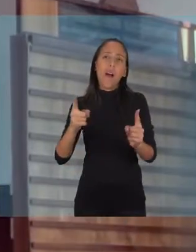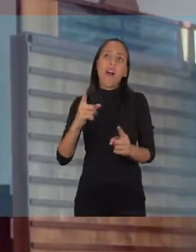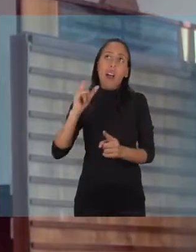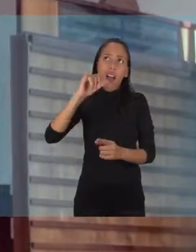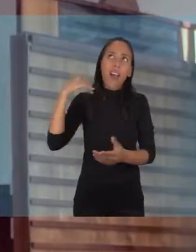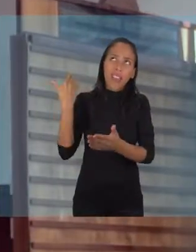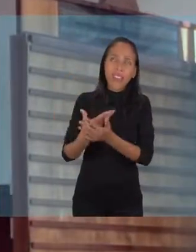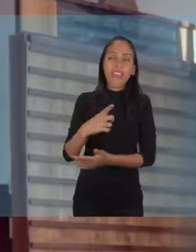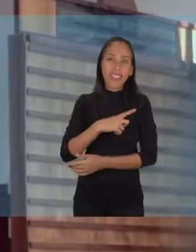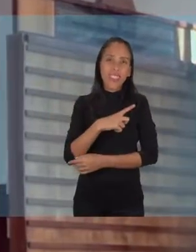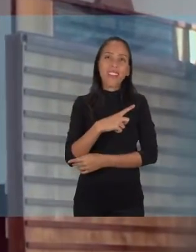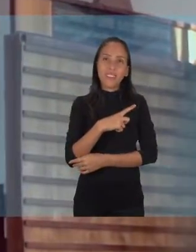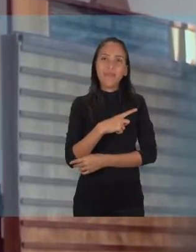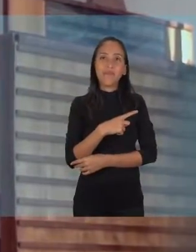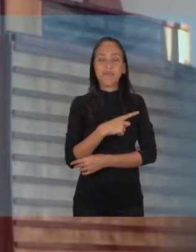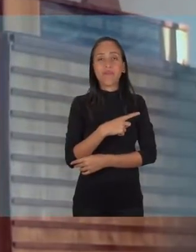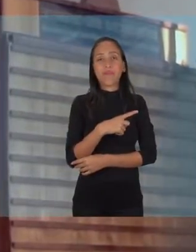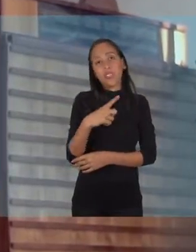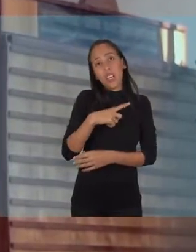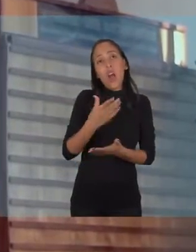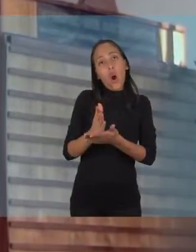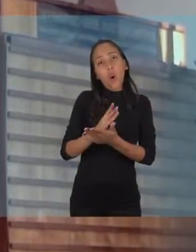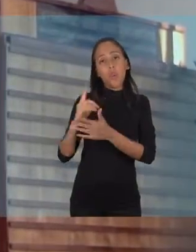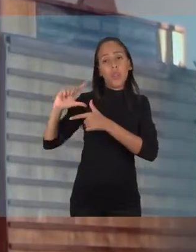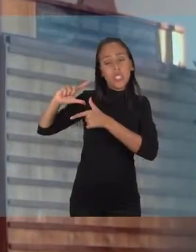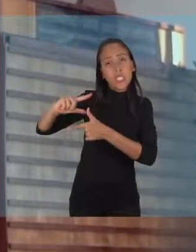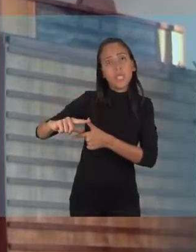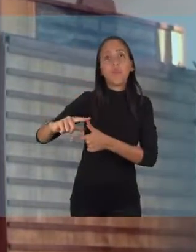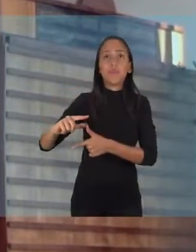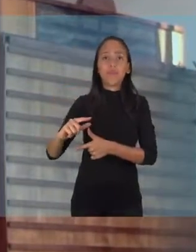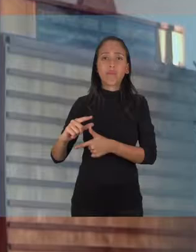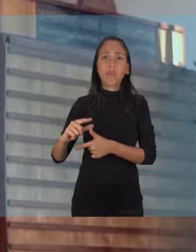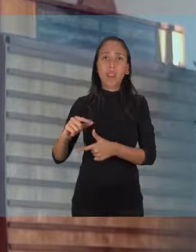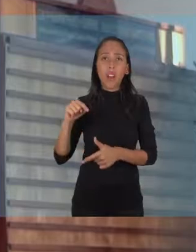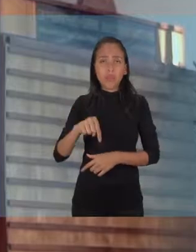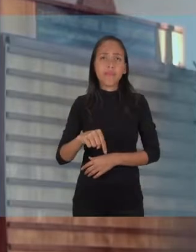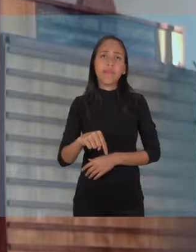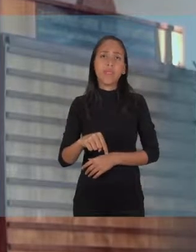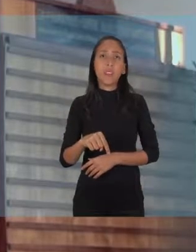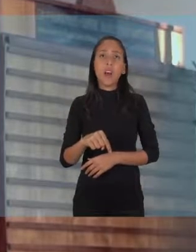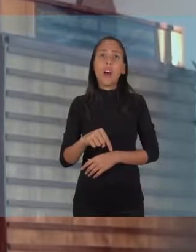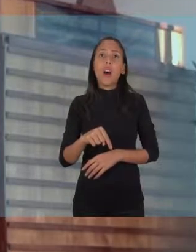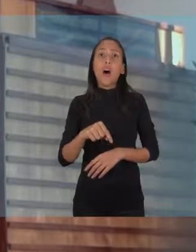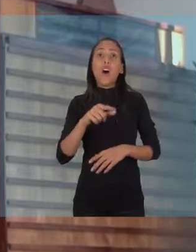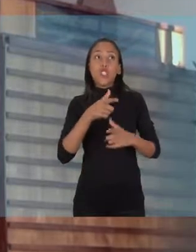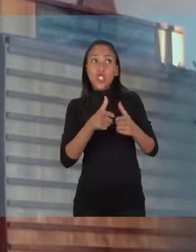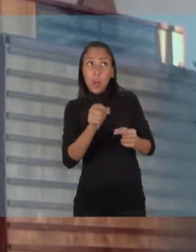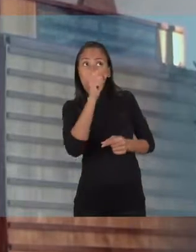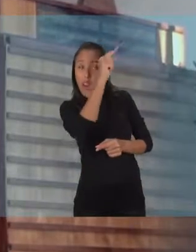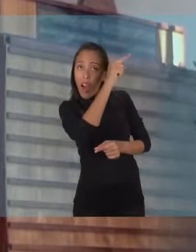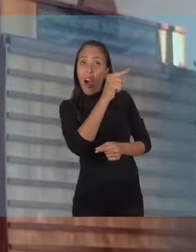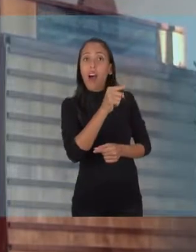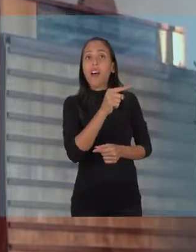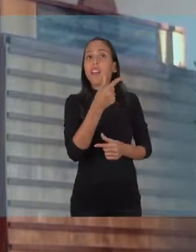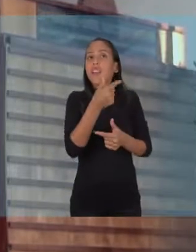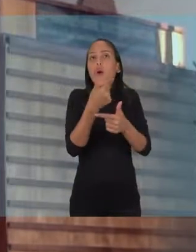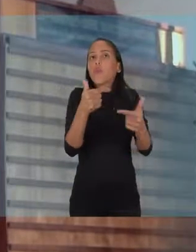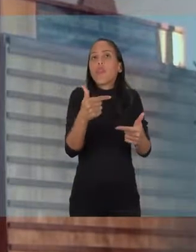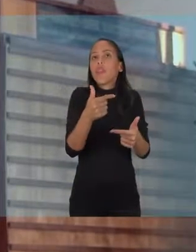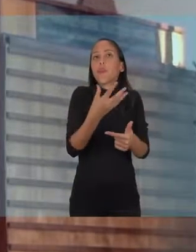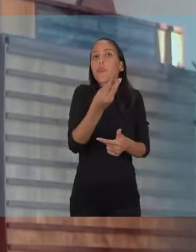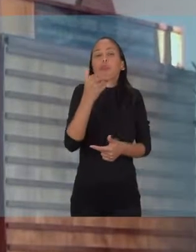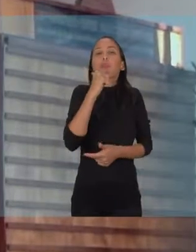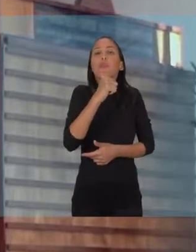que vieram junto com as tradições japonesas. No Japão não é muito comum ter mulheres tomando a frente,